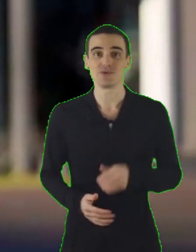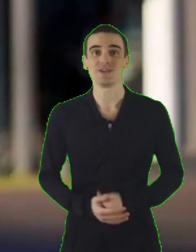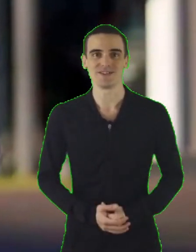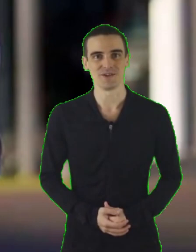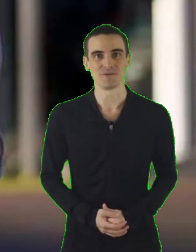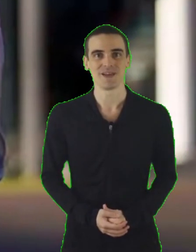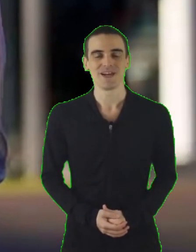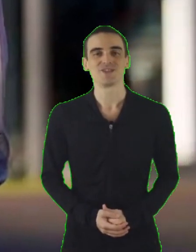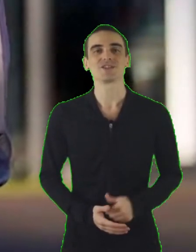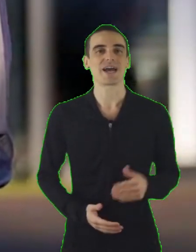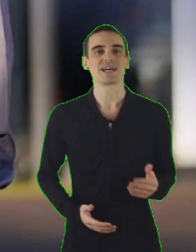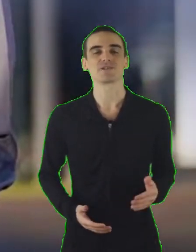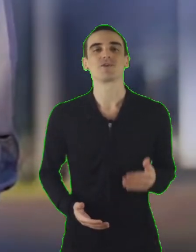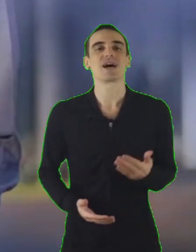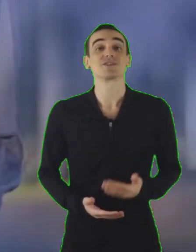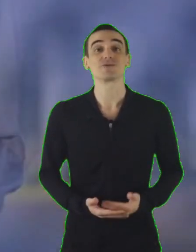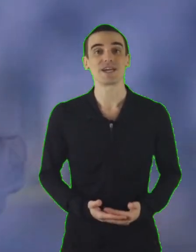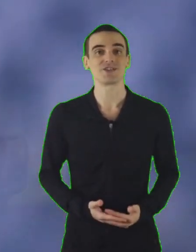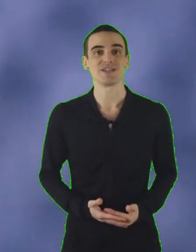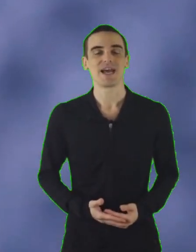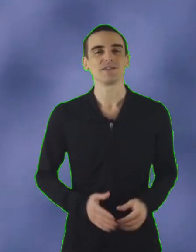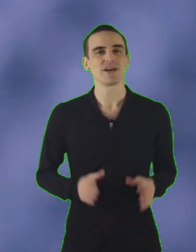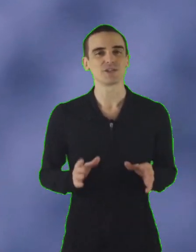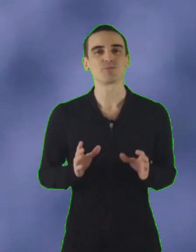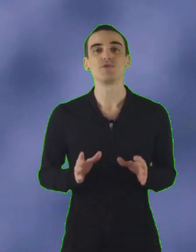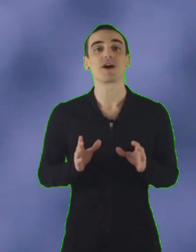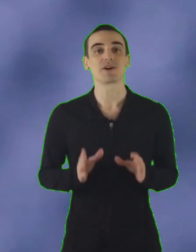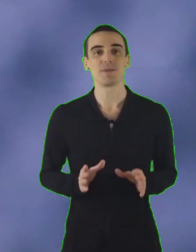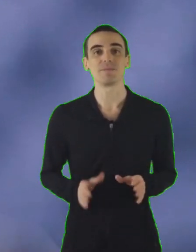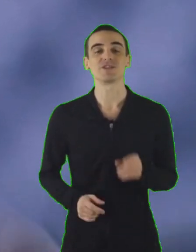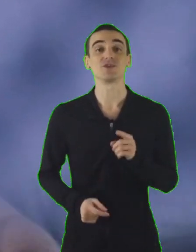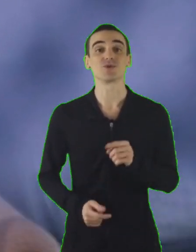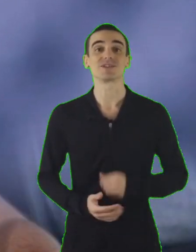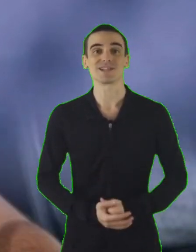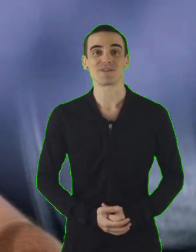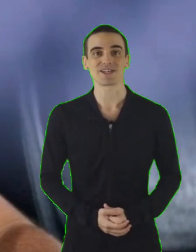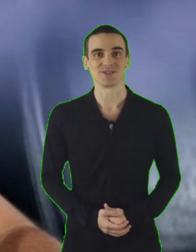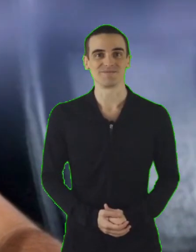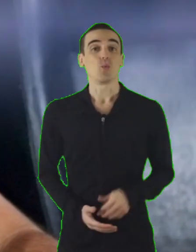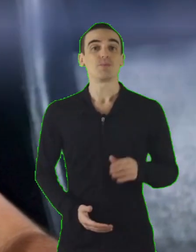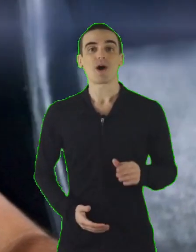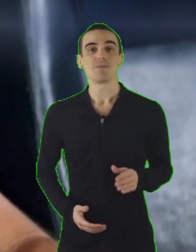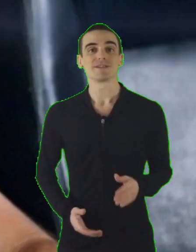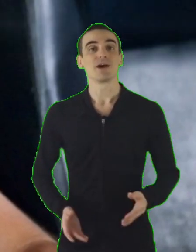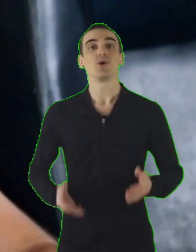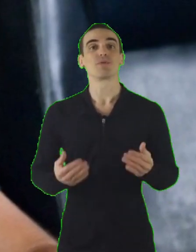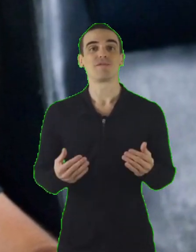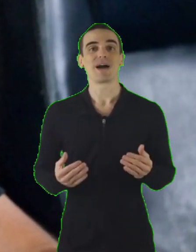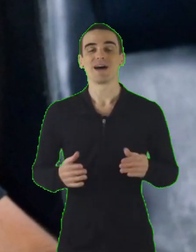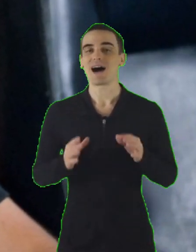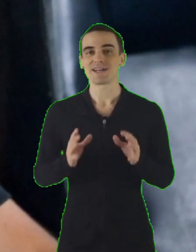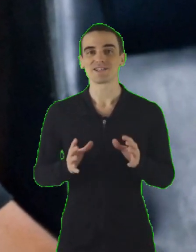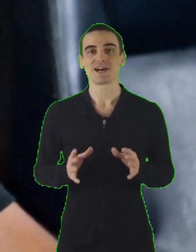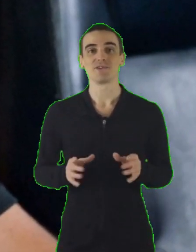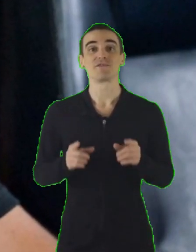promissor, tem 6 clubes no currículo e foi cotado para assumir a seleção mexicana em um passado recente. Nicolás Ricardo Larcamón nasceu no dia 11